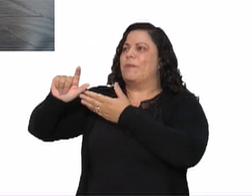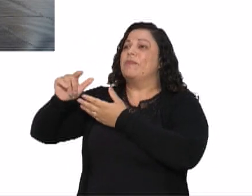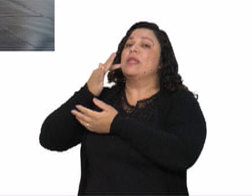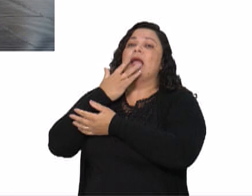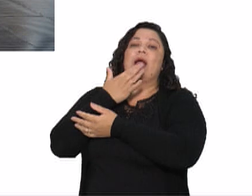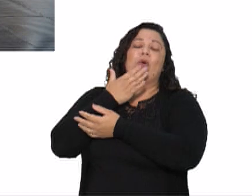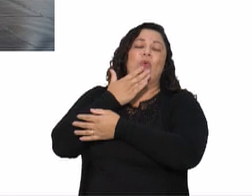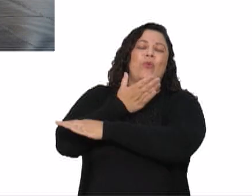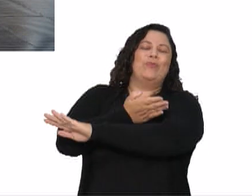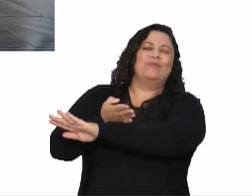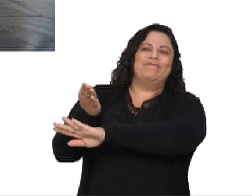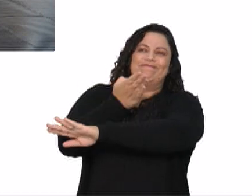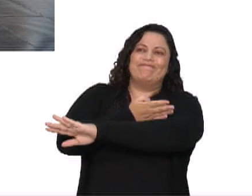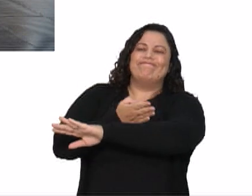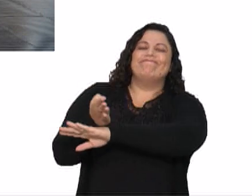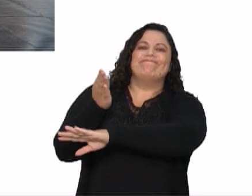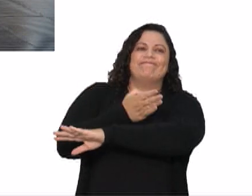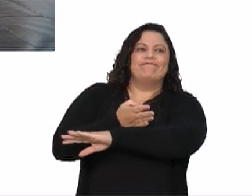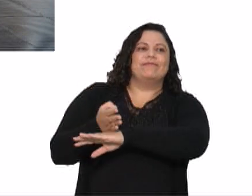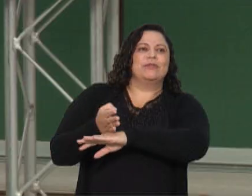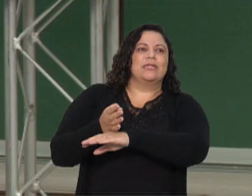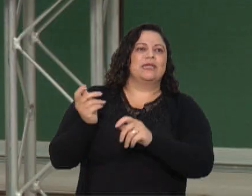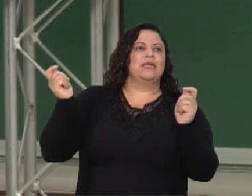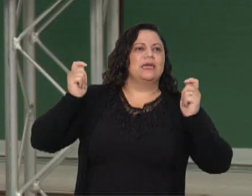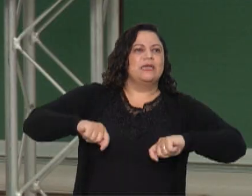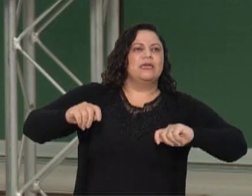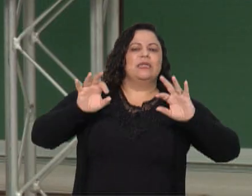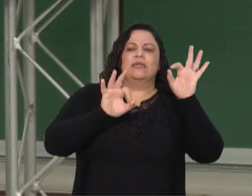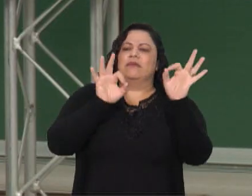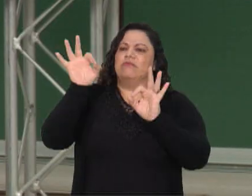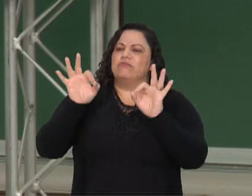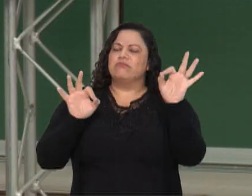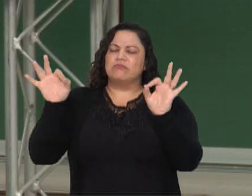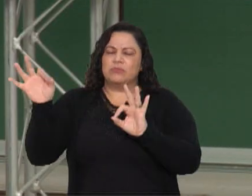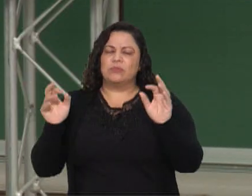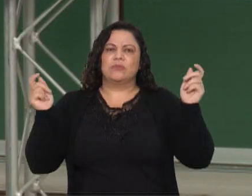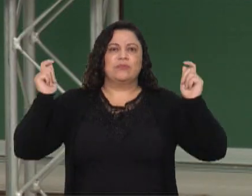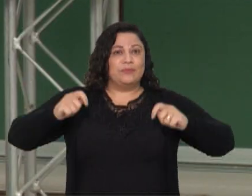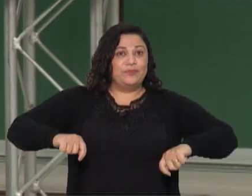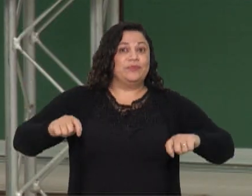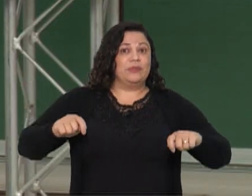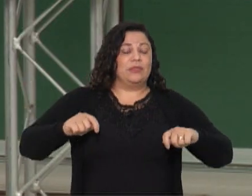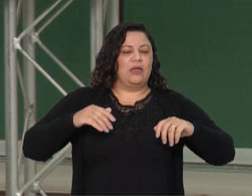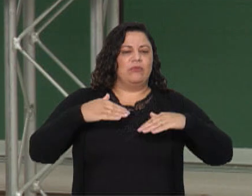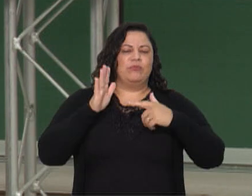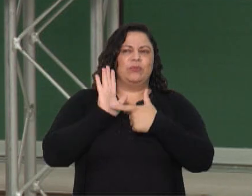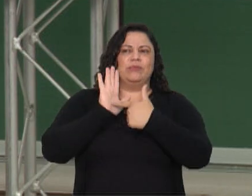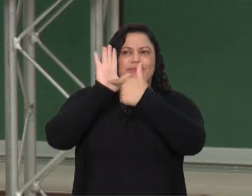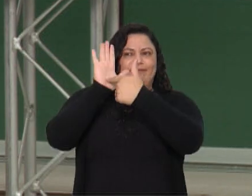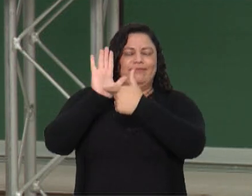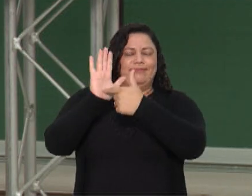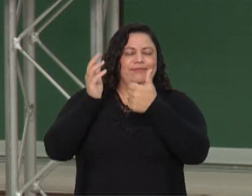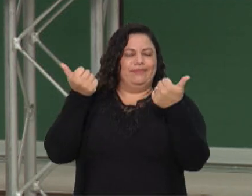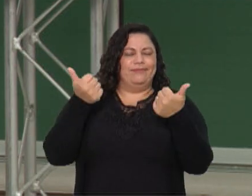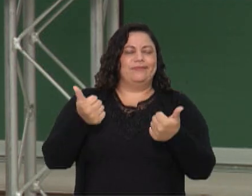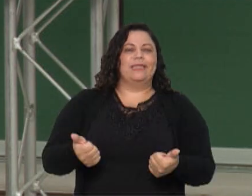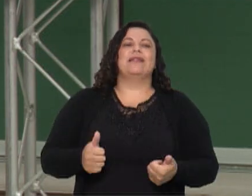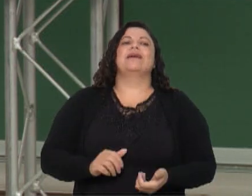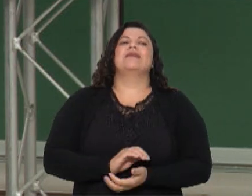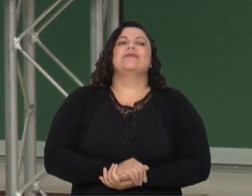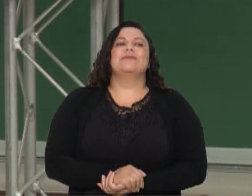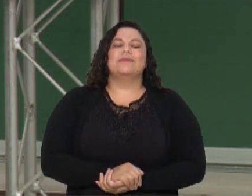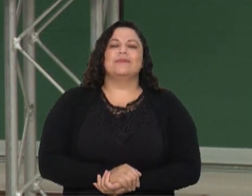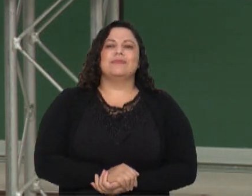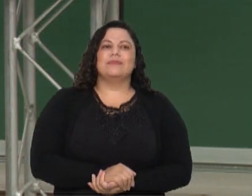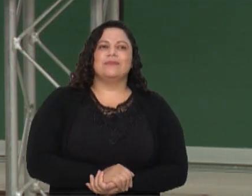né? Tudo que, com que as obras de arte que estão em exposição sejam o destaque, certo? Muito